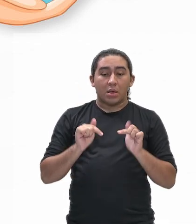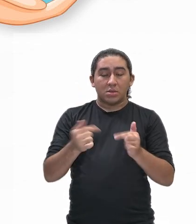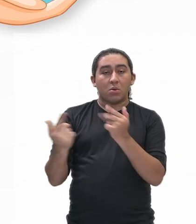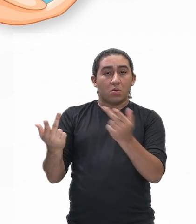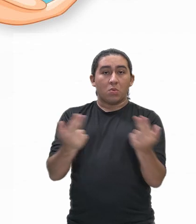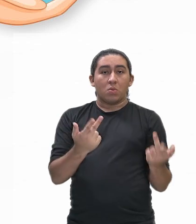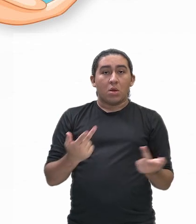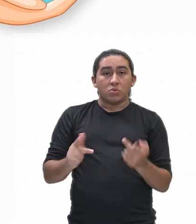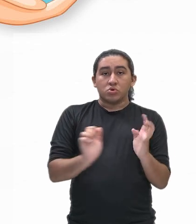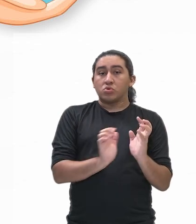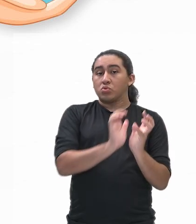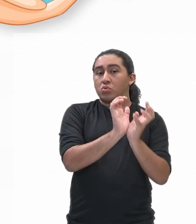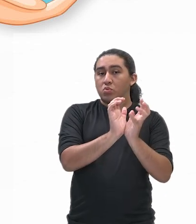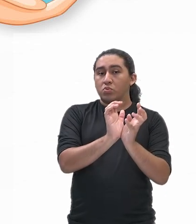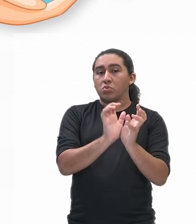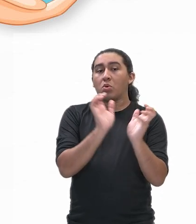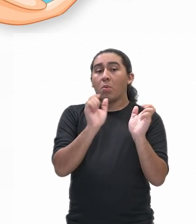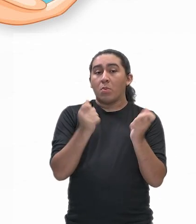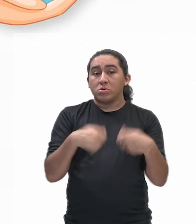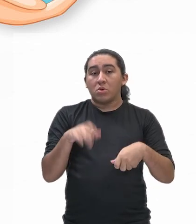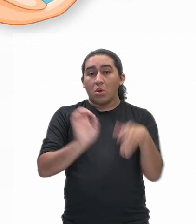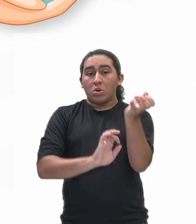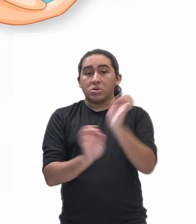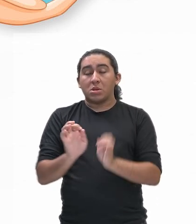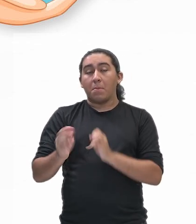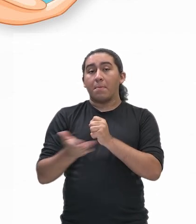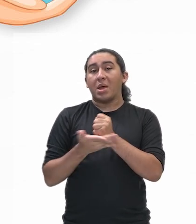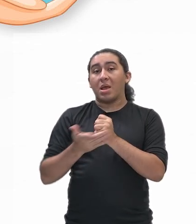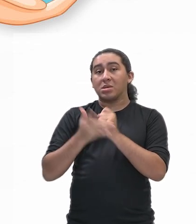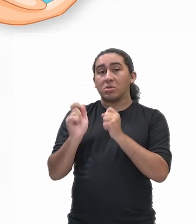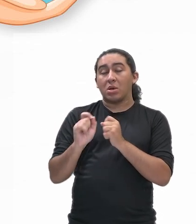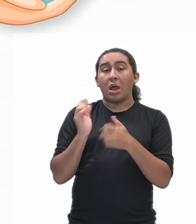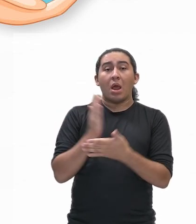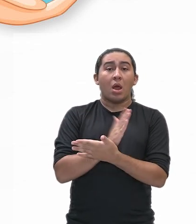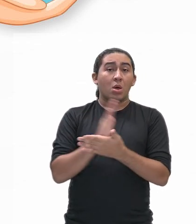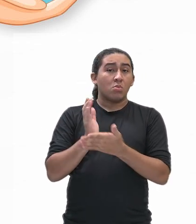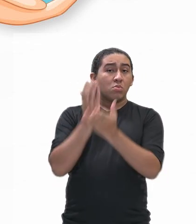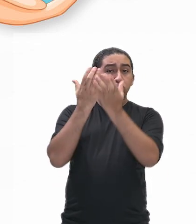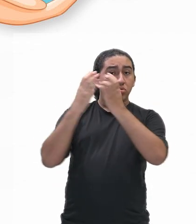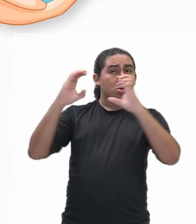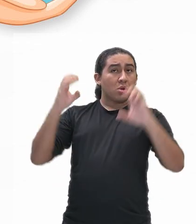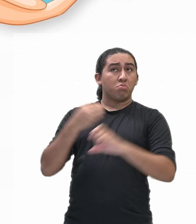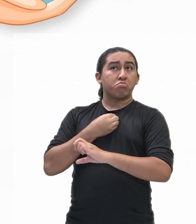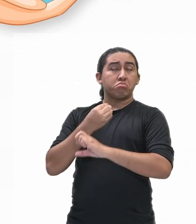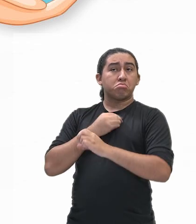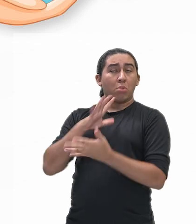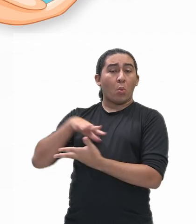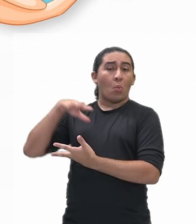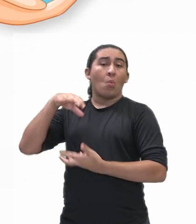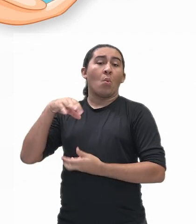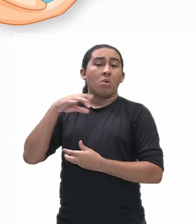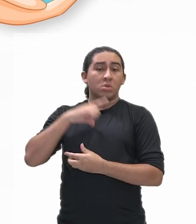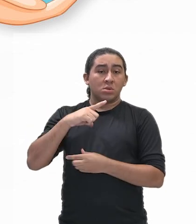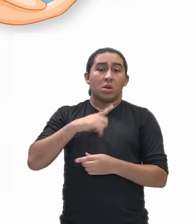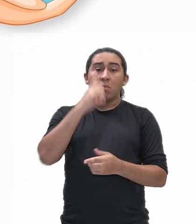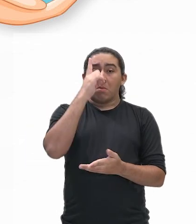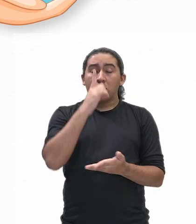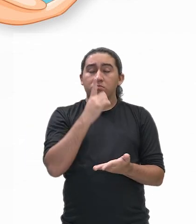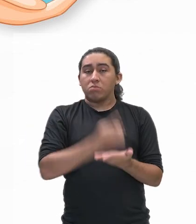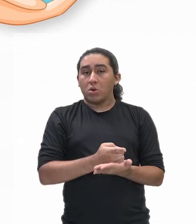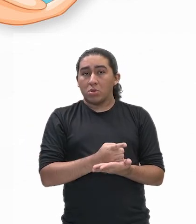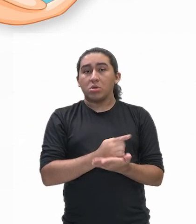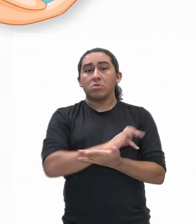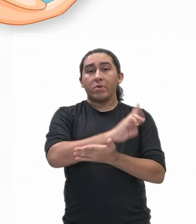de uma coletividade organizado com base em uma ou mais divindades que determinam